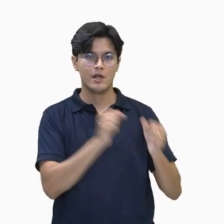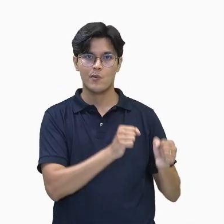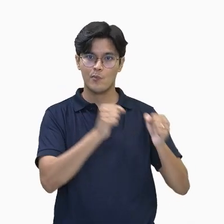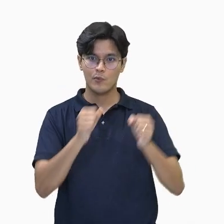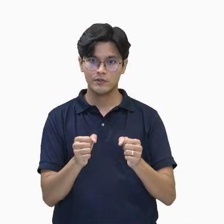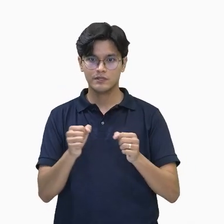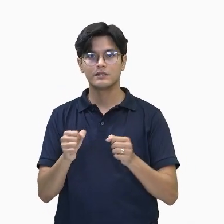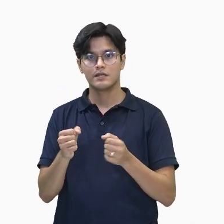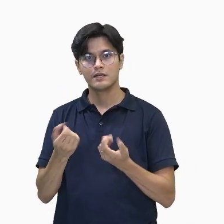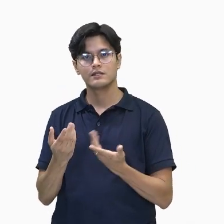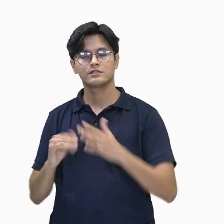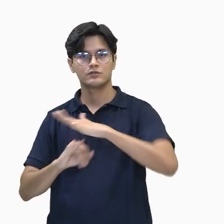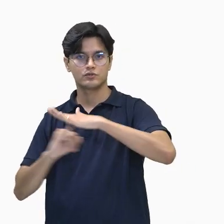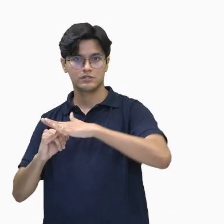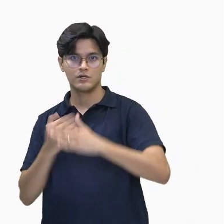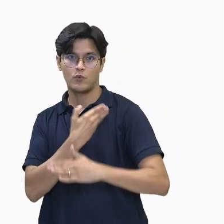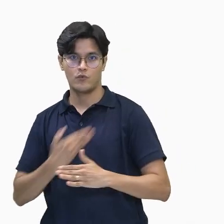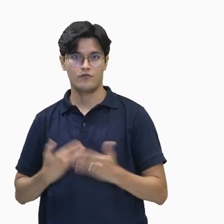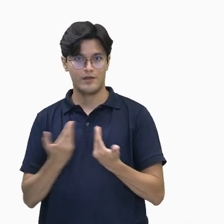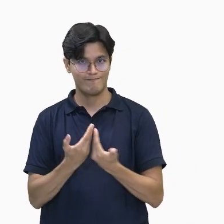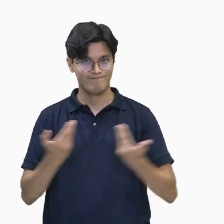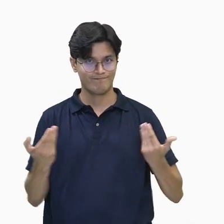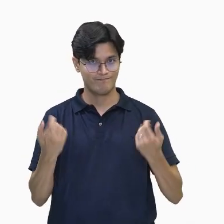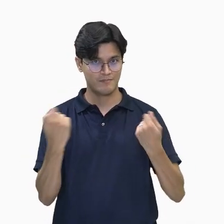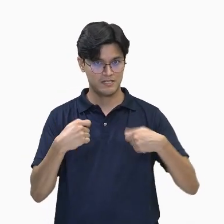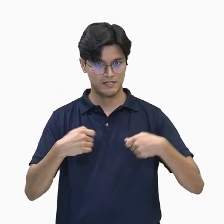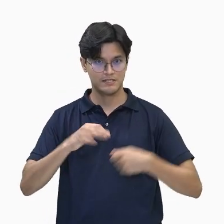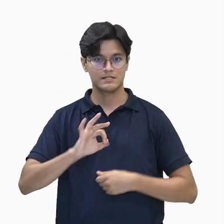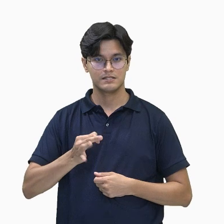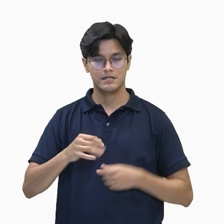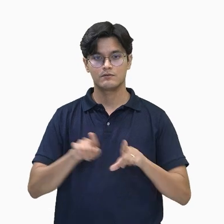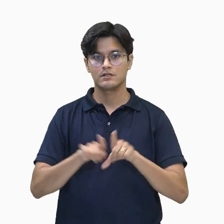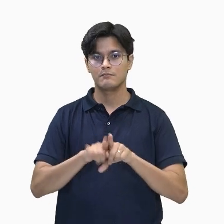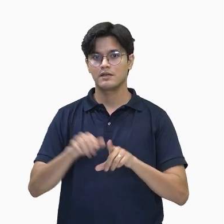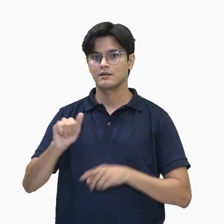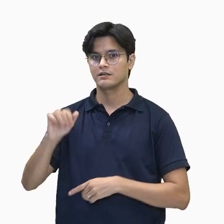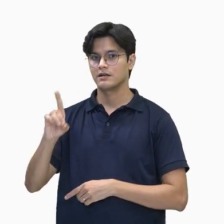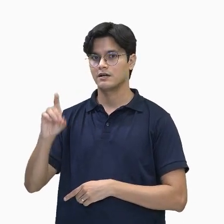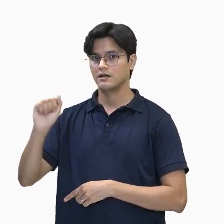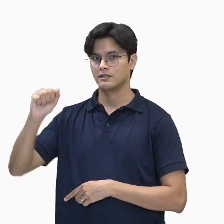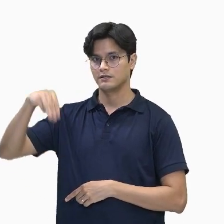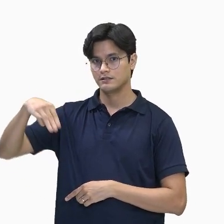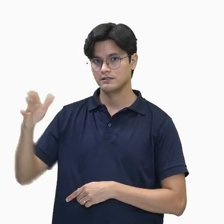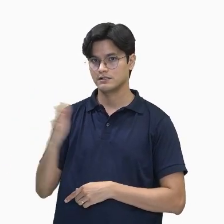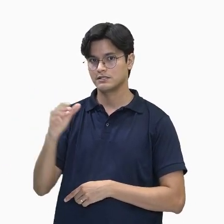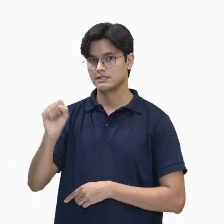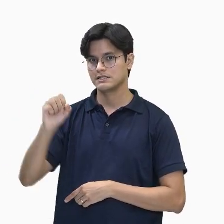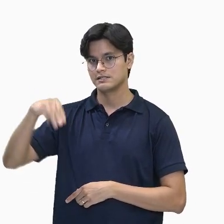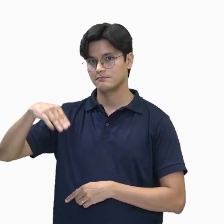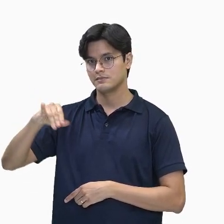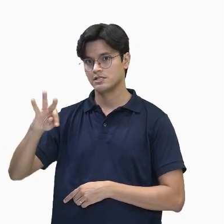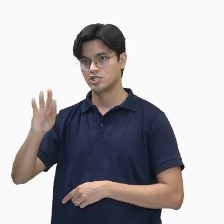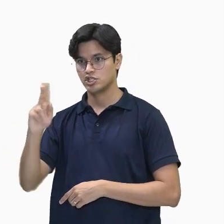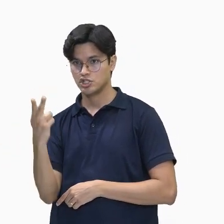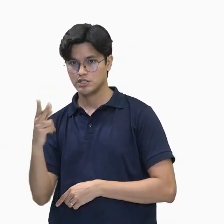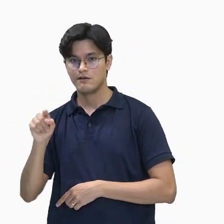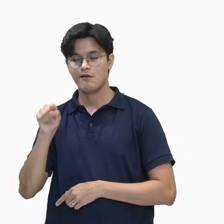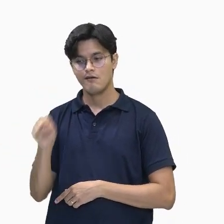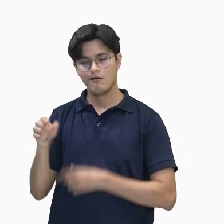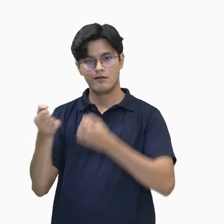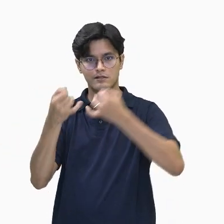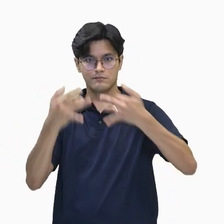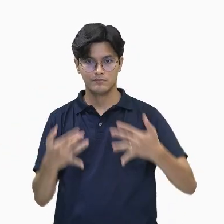Smith diz o seguinte, na sua obra chamada A Riqueza das Nações, ele vai desenvolver que o Estado